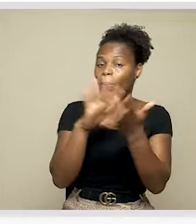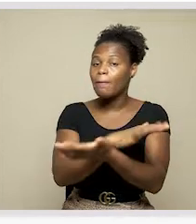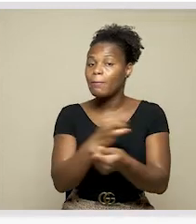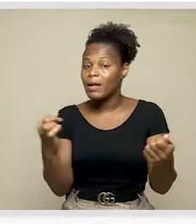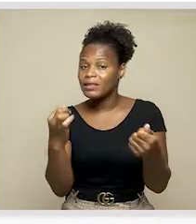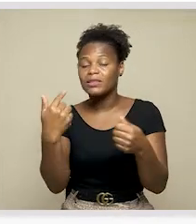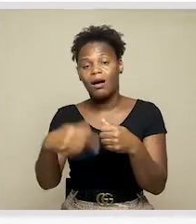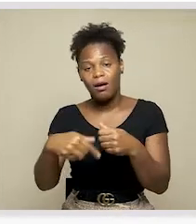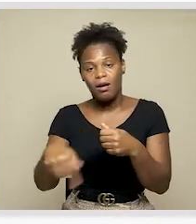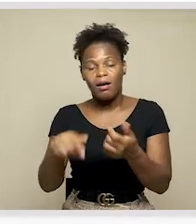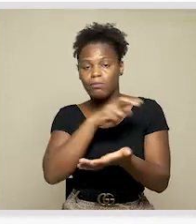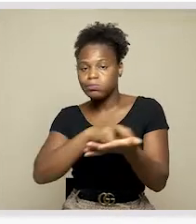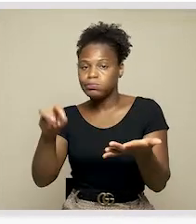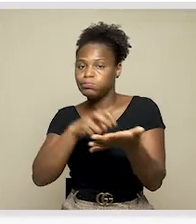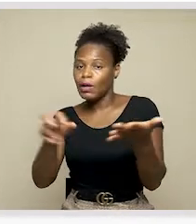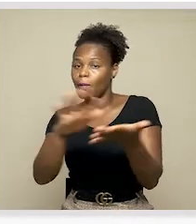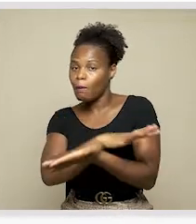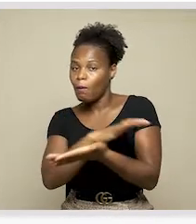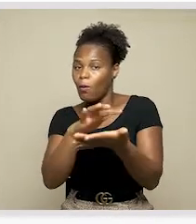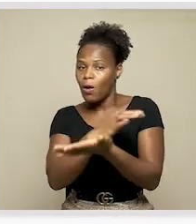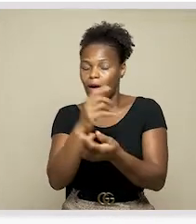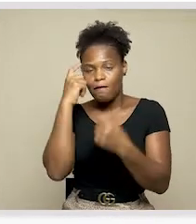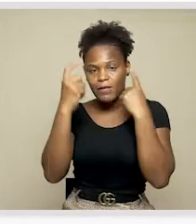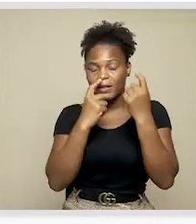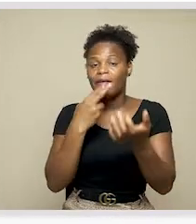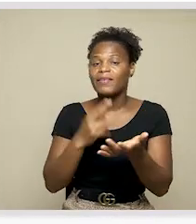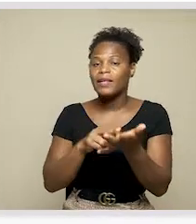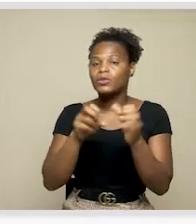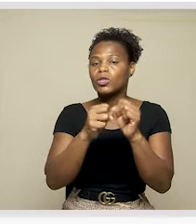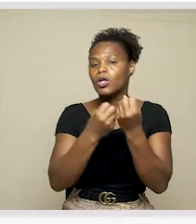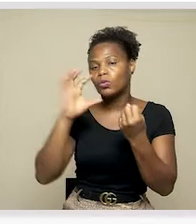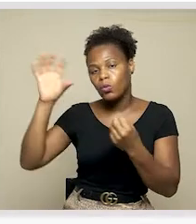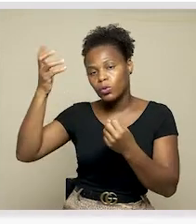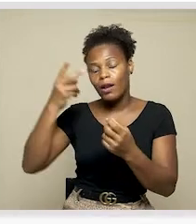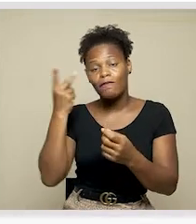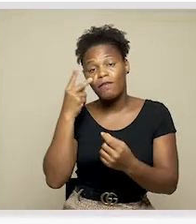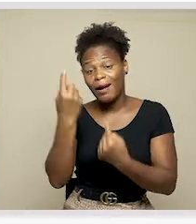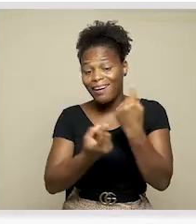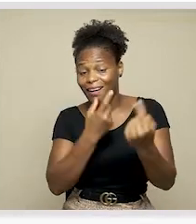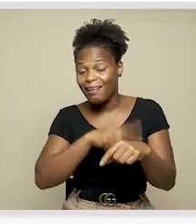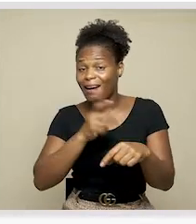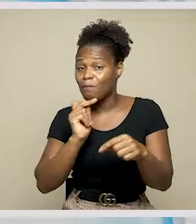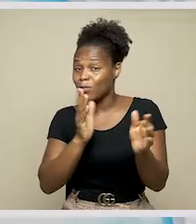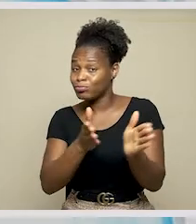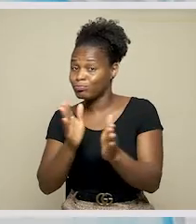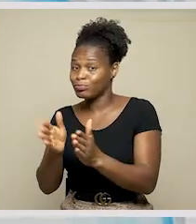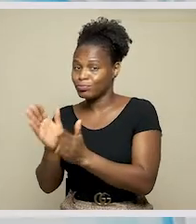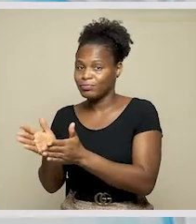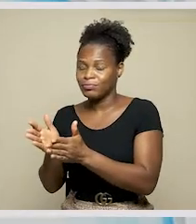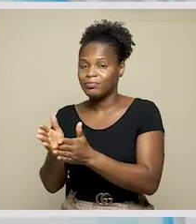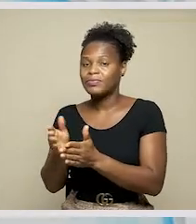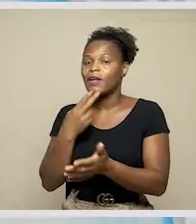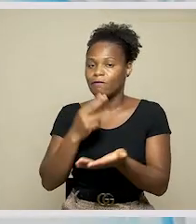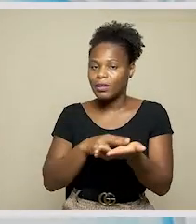imprensa, refletindo a realidade sociocultural vivida em cada uma das épocas.